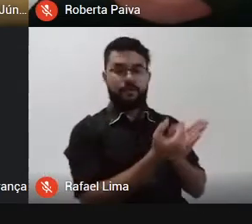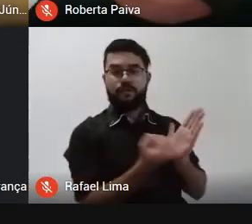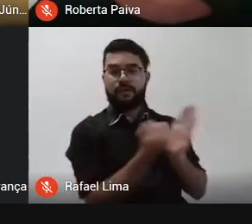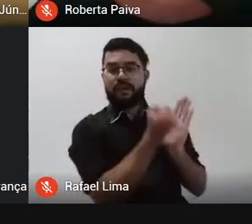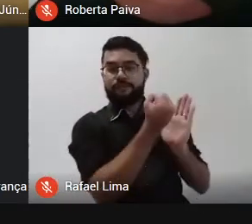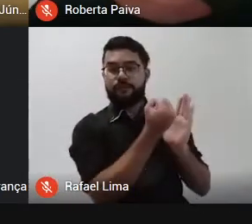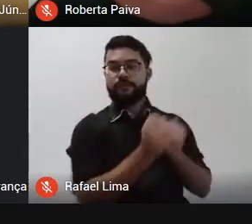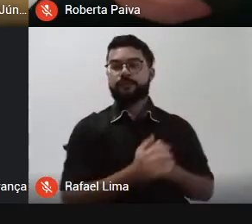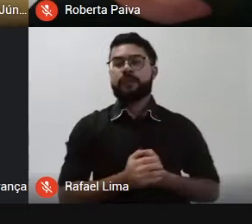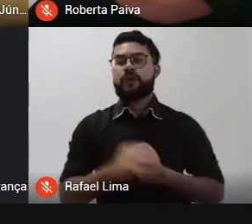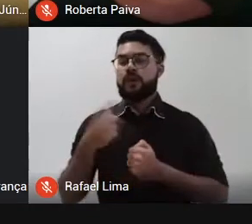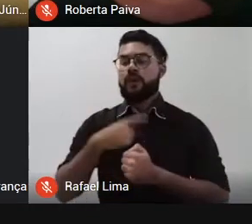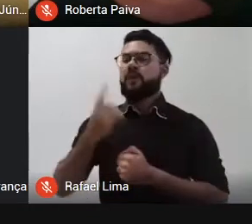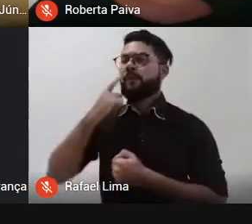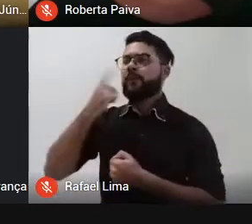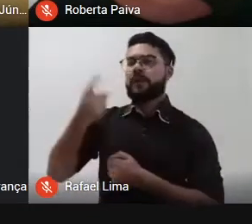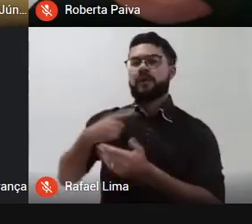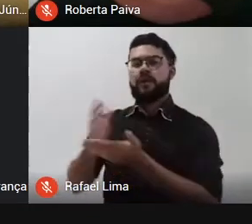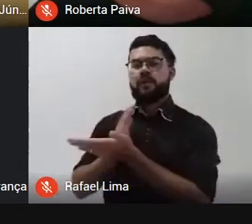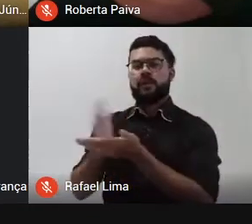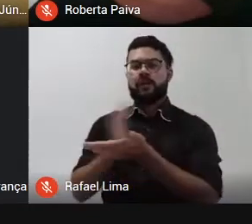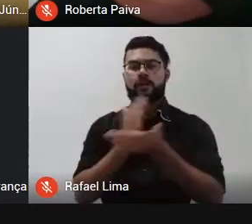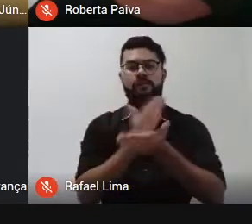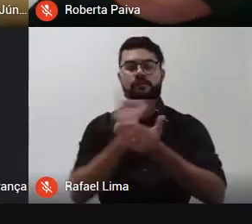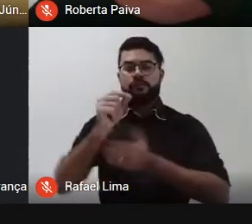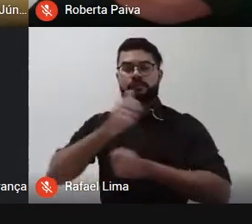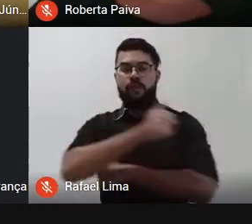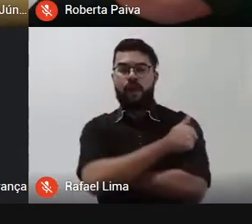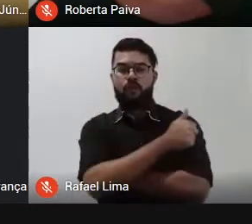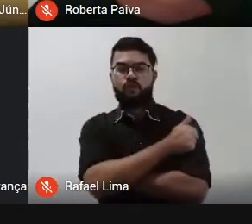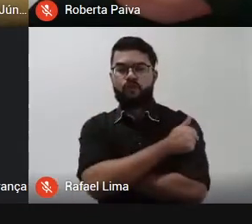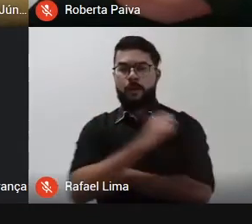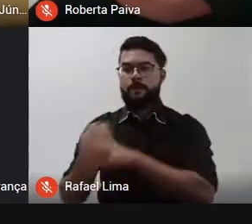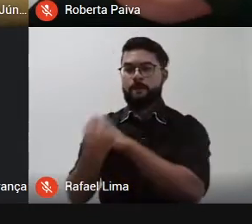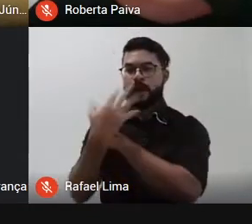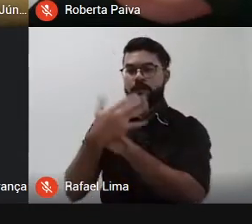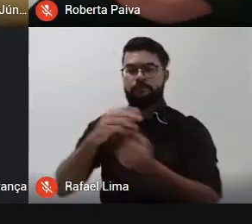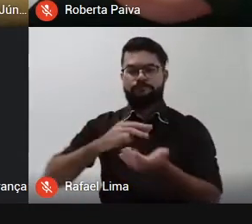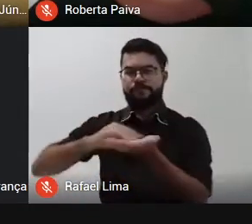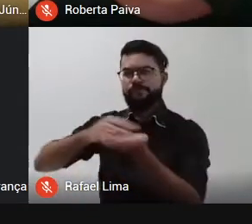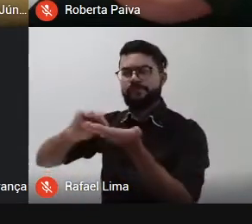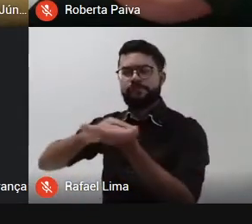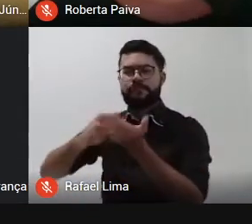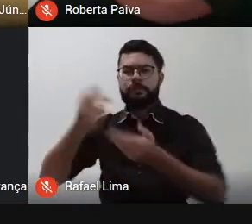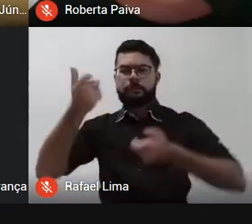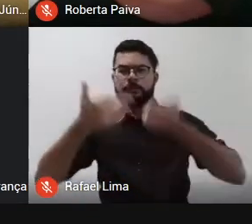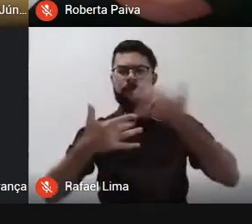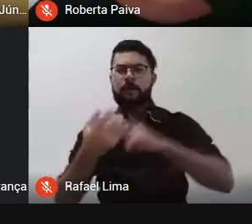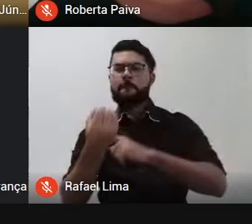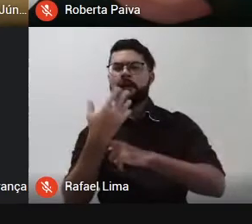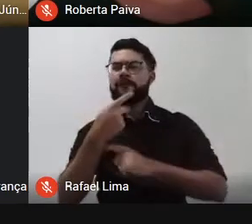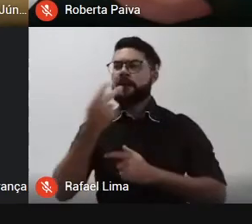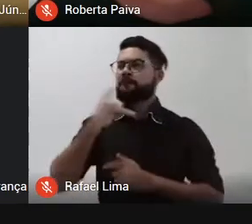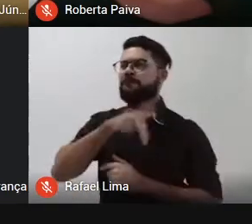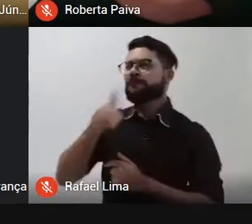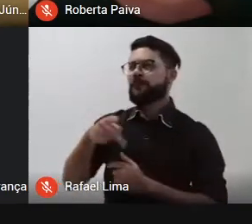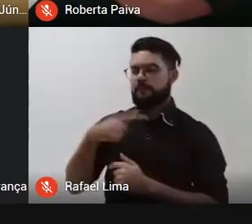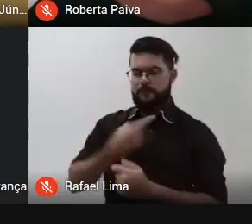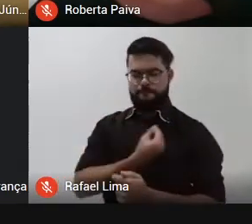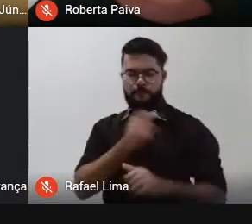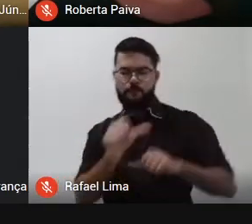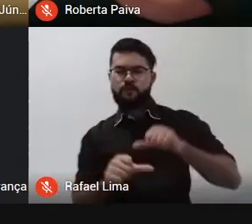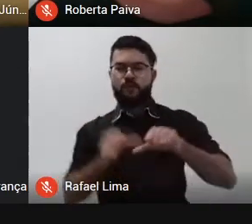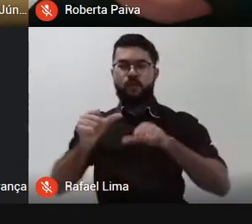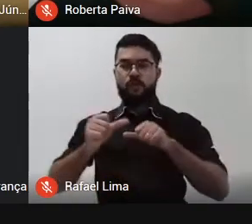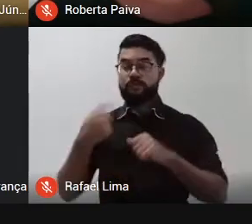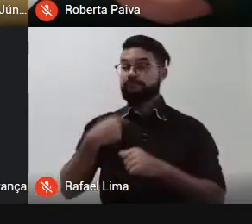nos trazem um reconhecimento muito grande. Os próprios alunos mandam mensagem, dão um feedback, né? Professor, minha vida mudou, e aí a gente entende que não